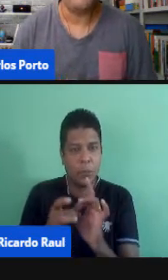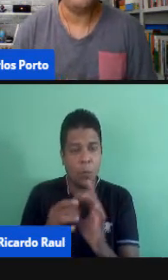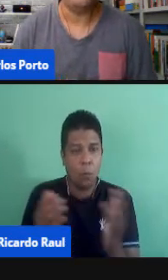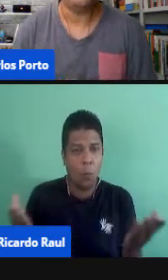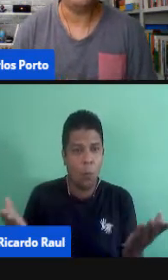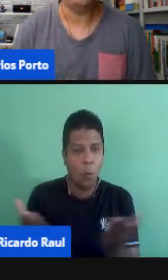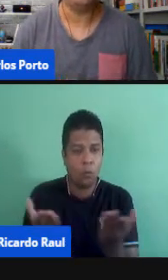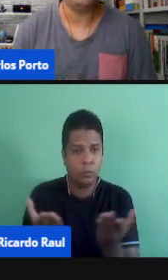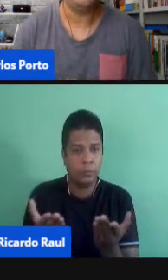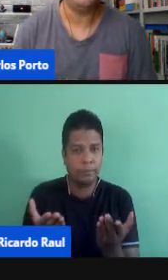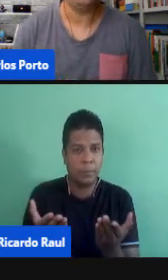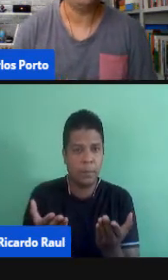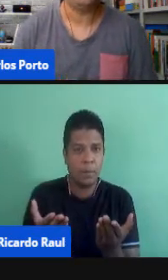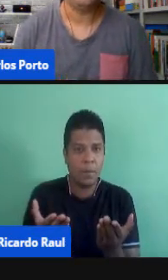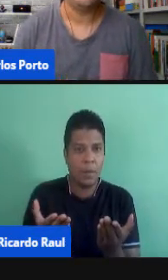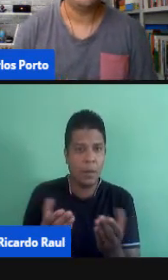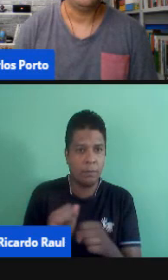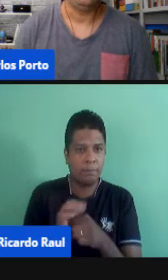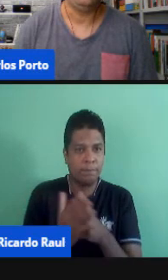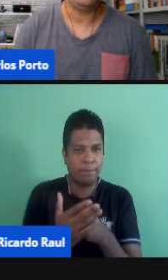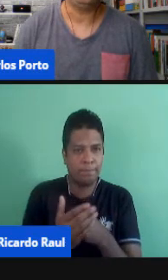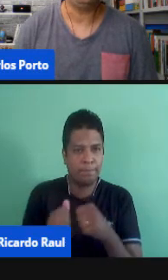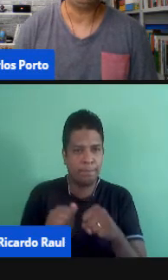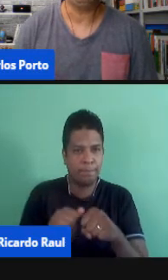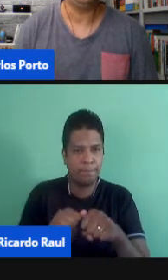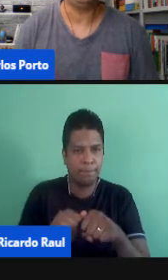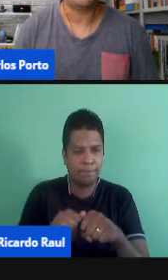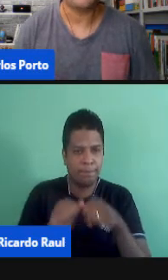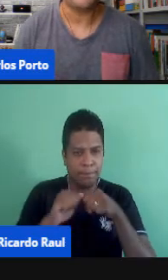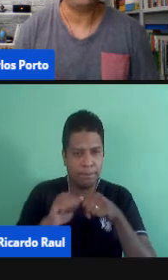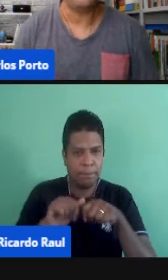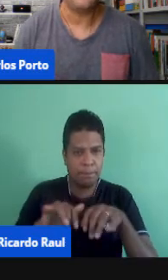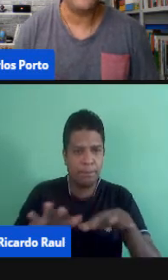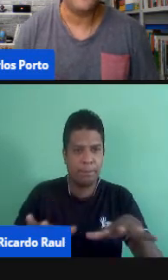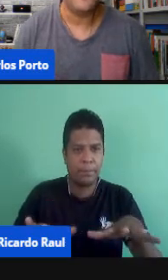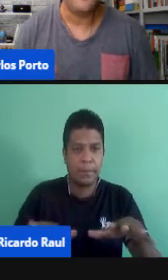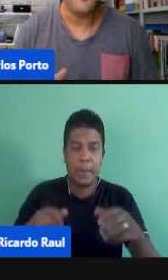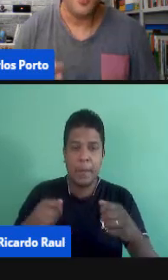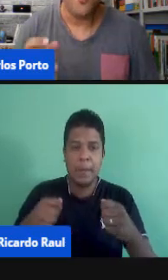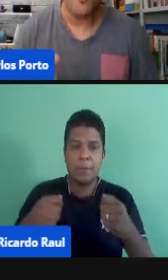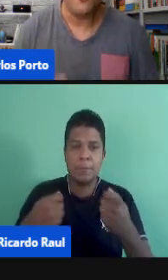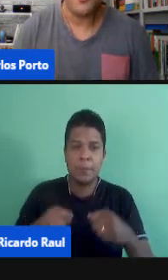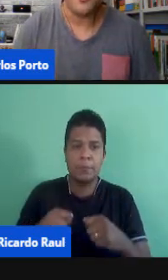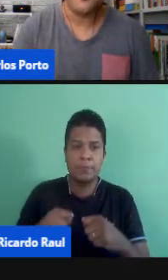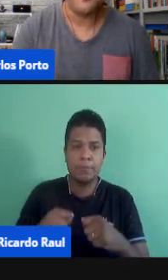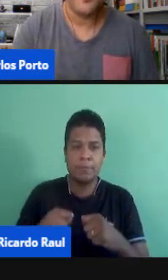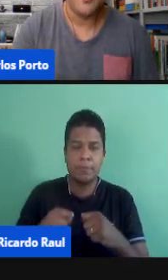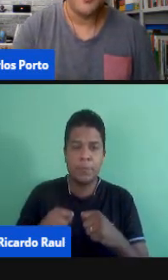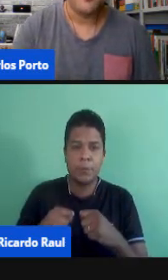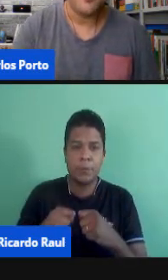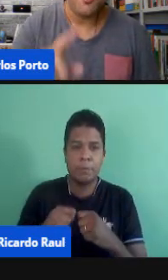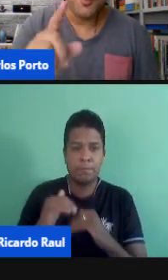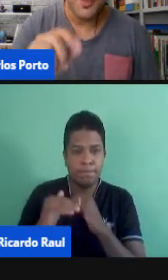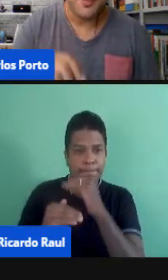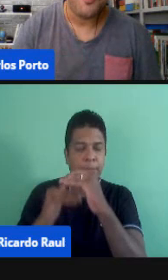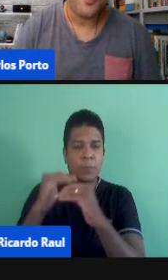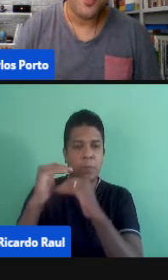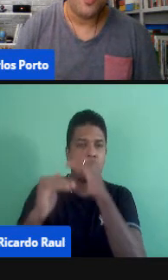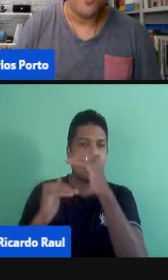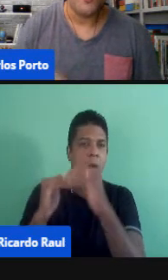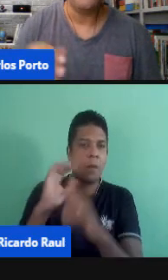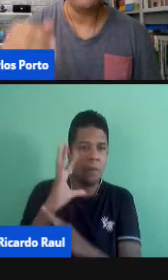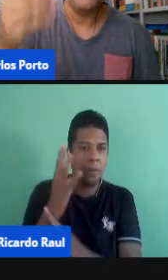atual momento, nós temos que desenvolver uma arte, que é o ouvir. Sabe por